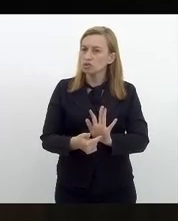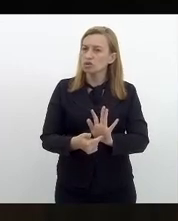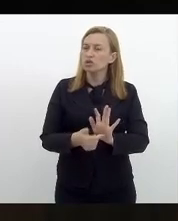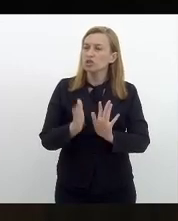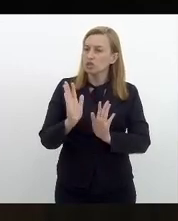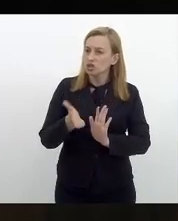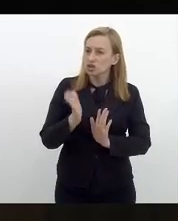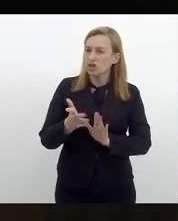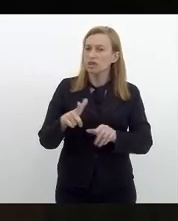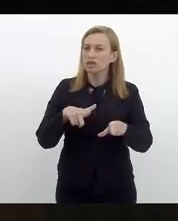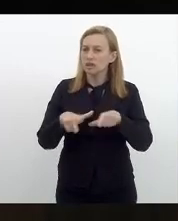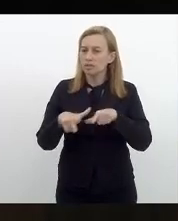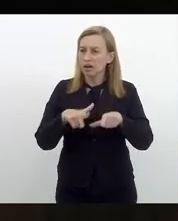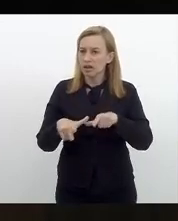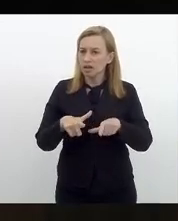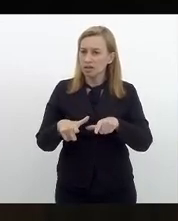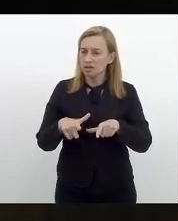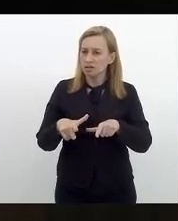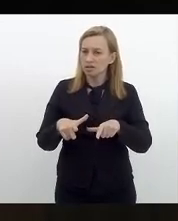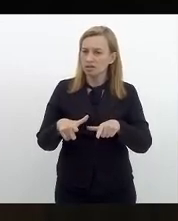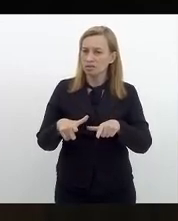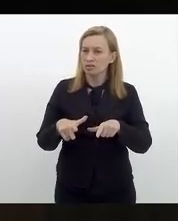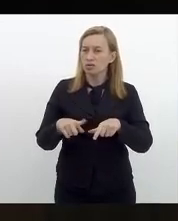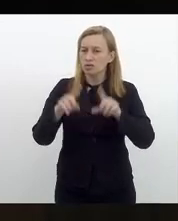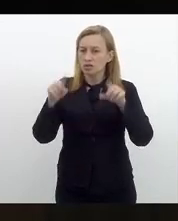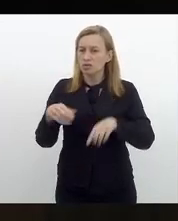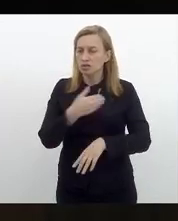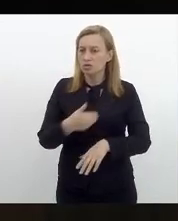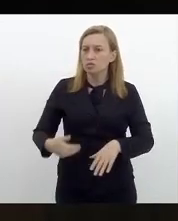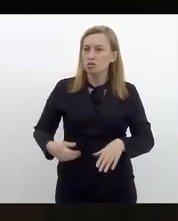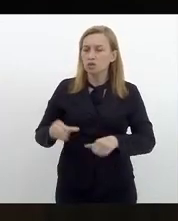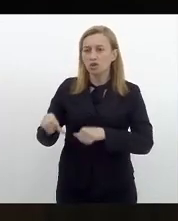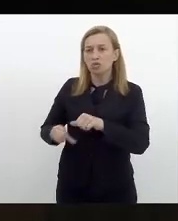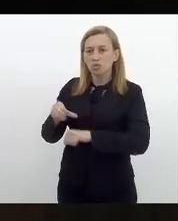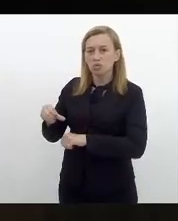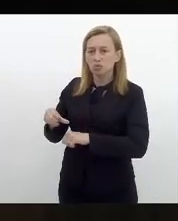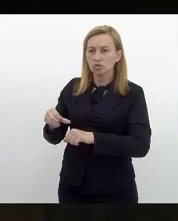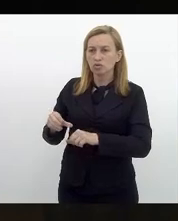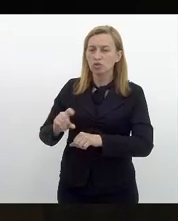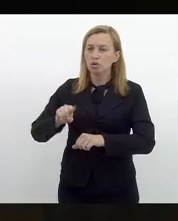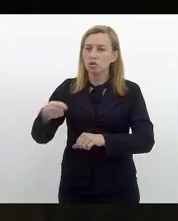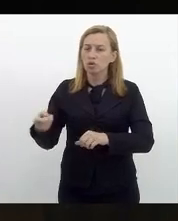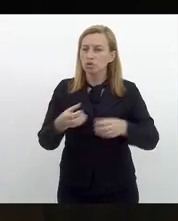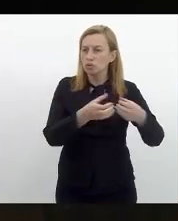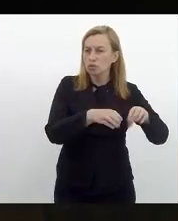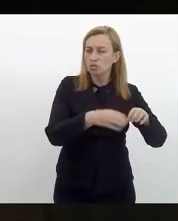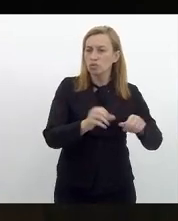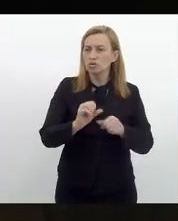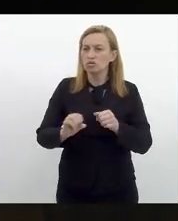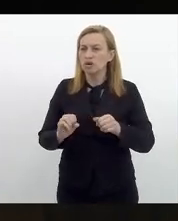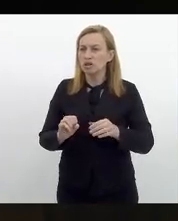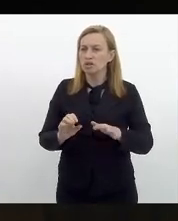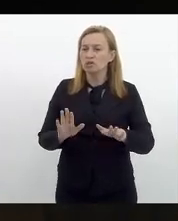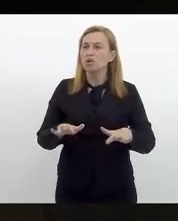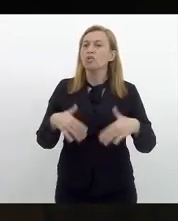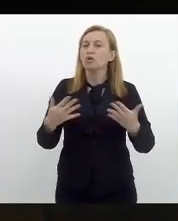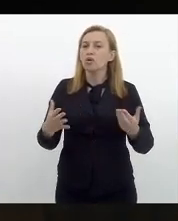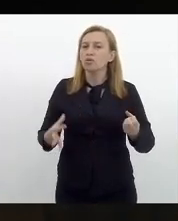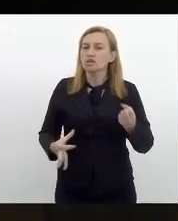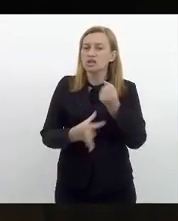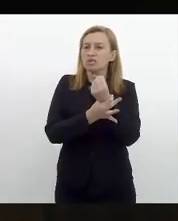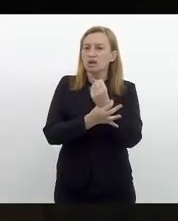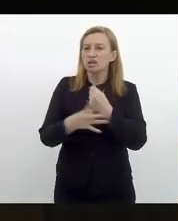está no serviço público bom que mude que faça outro concurso que forma isso pode ser apaixonado pela preservação